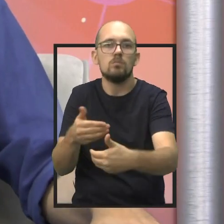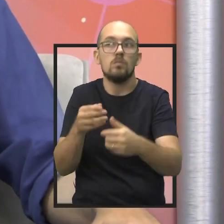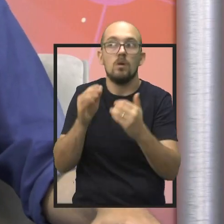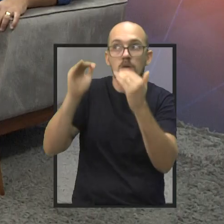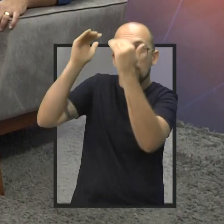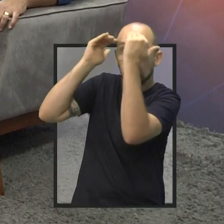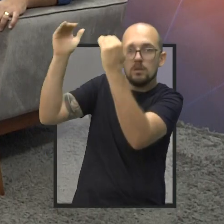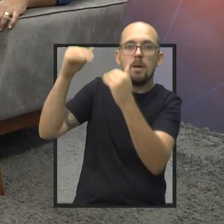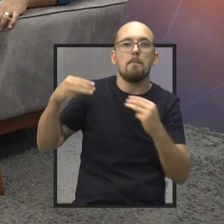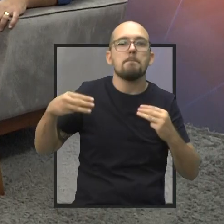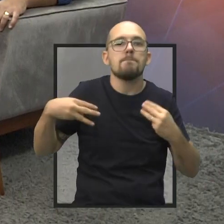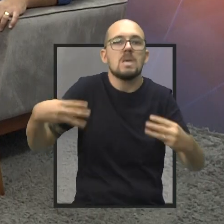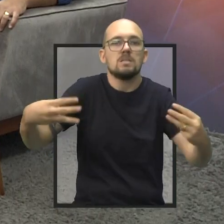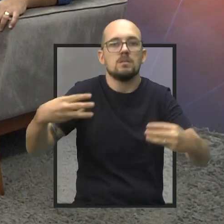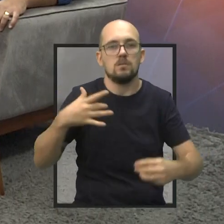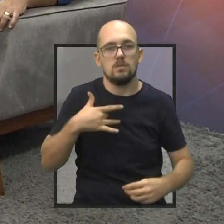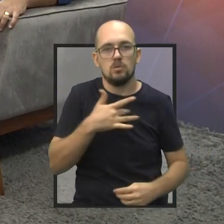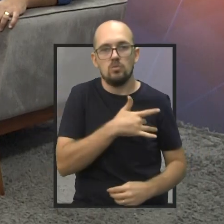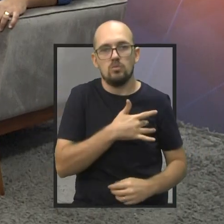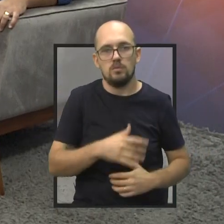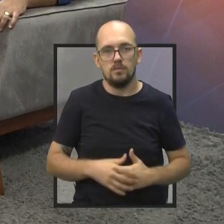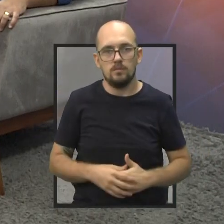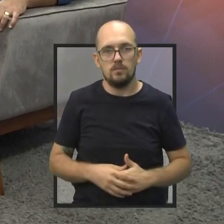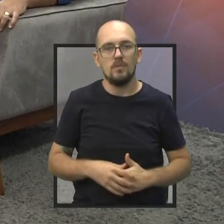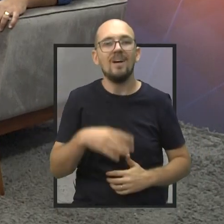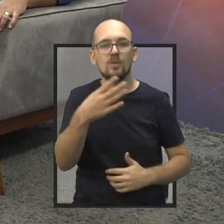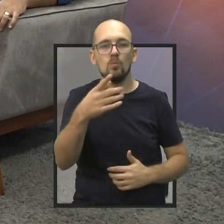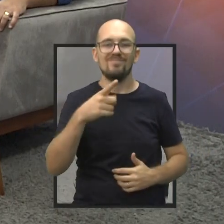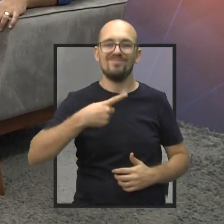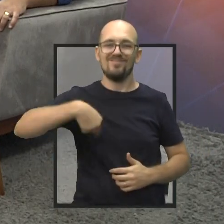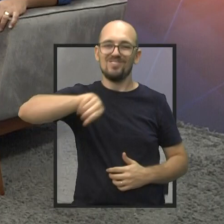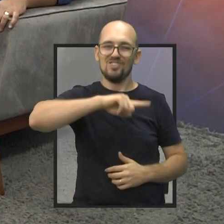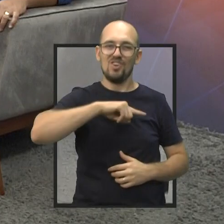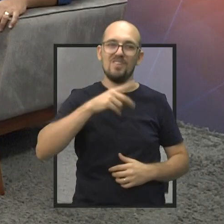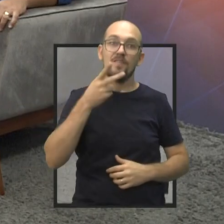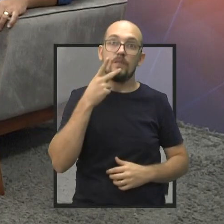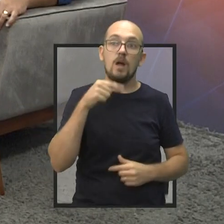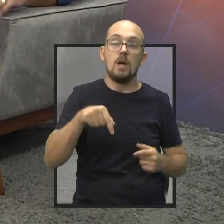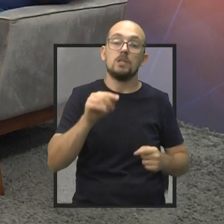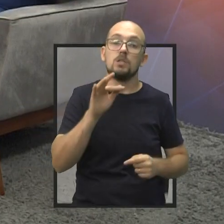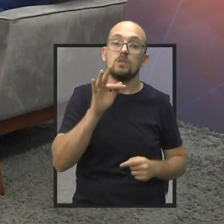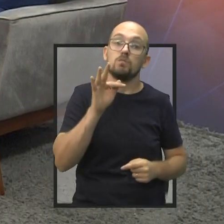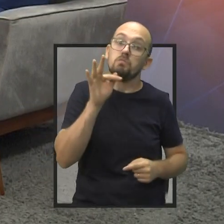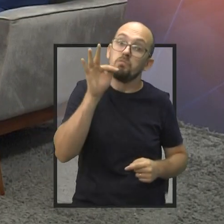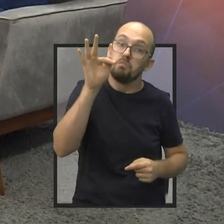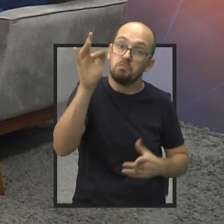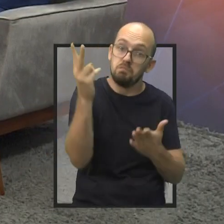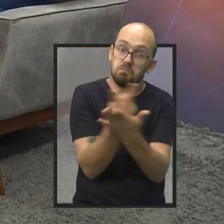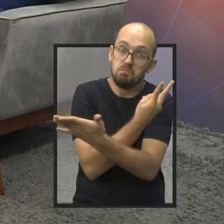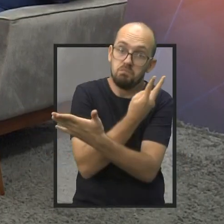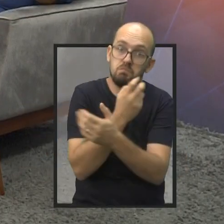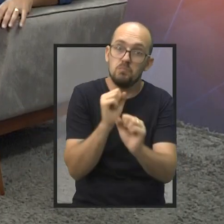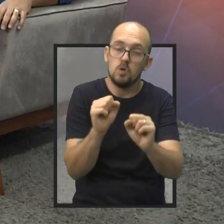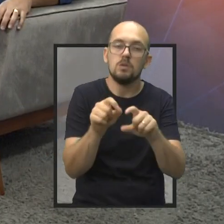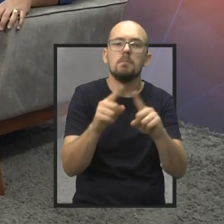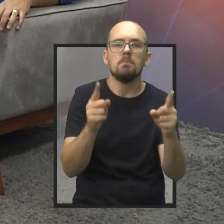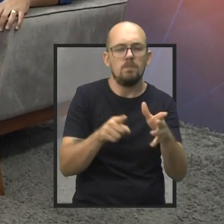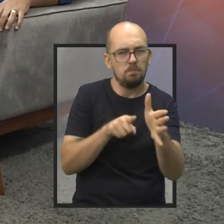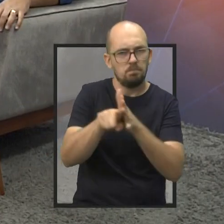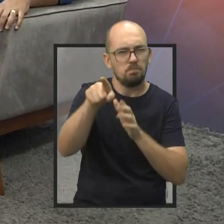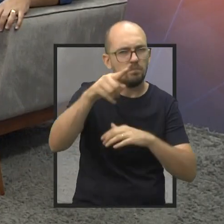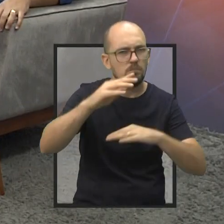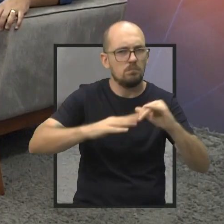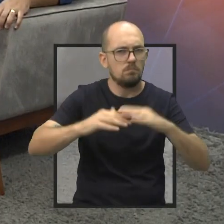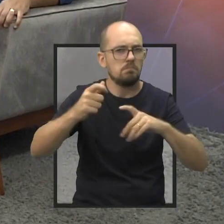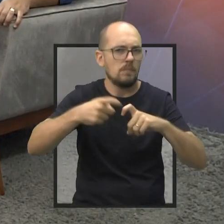recomenda, né? Bom, a gente está falando assim, né, como se fosse realmente acontecer um caso aqui em Jaú. O senhor que é um especialista da área, é